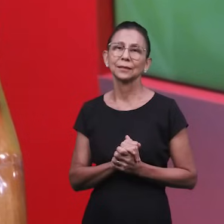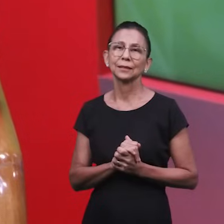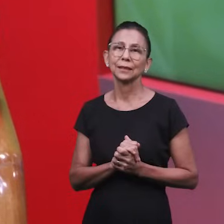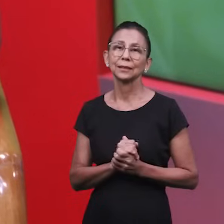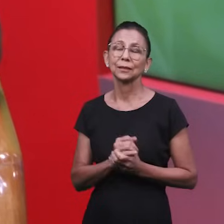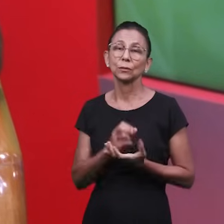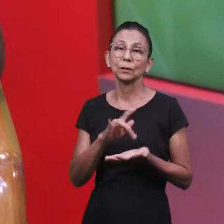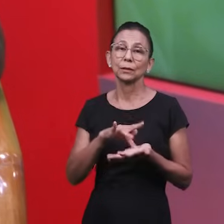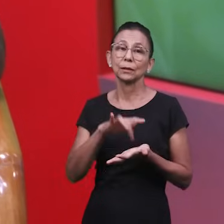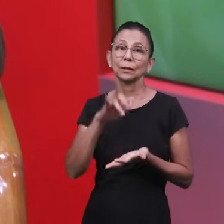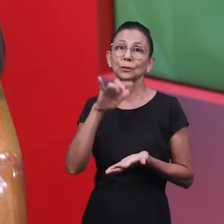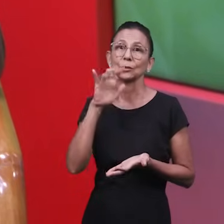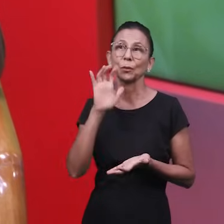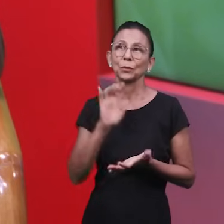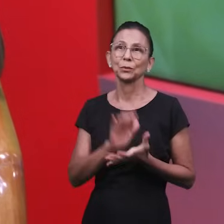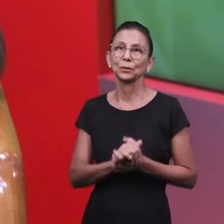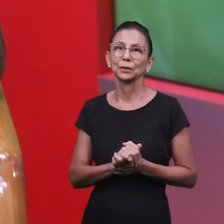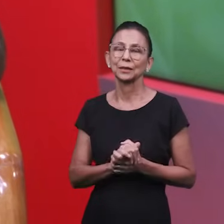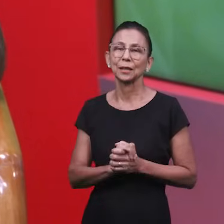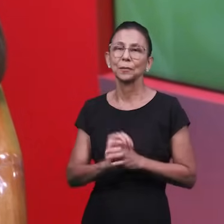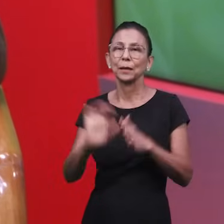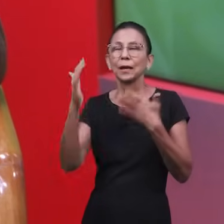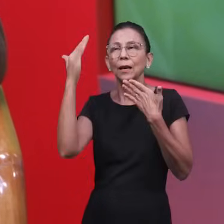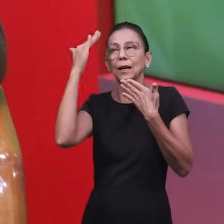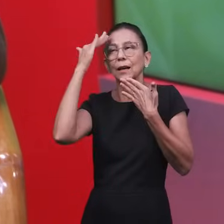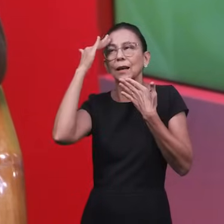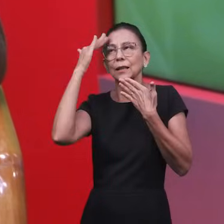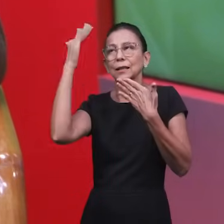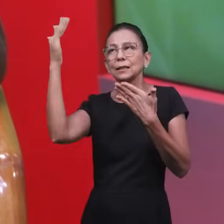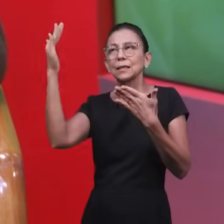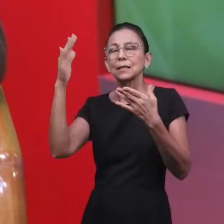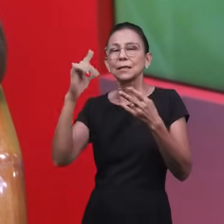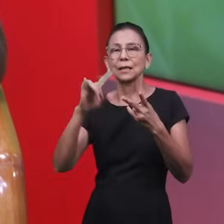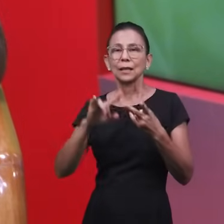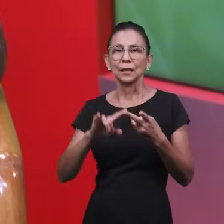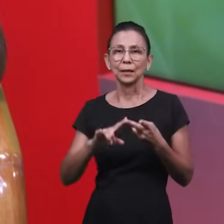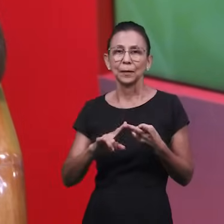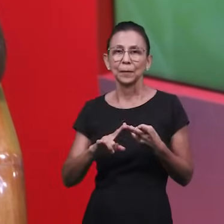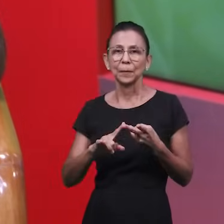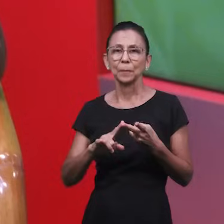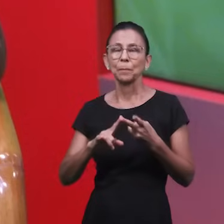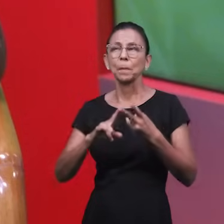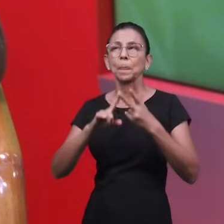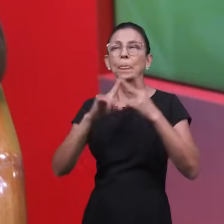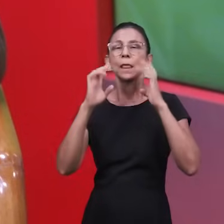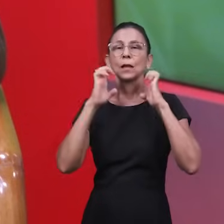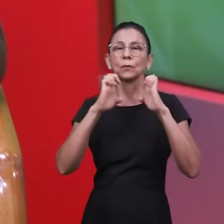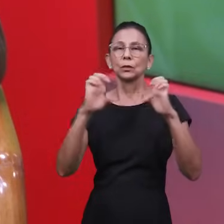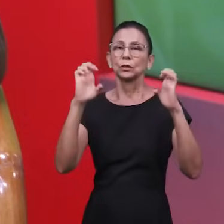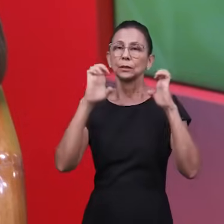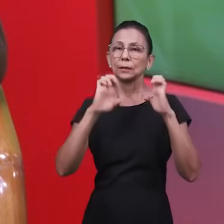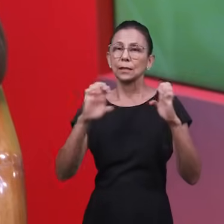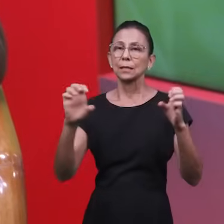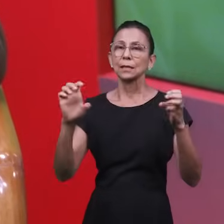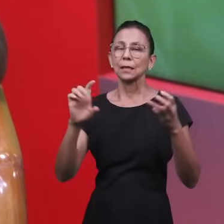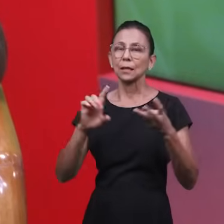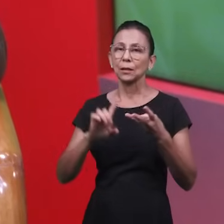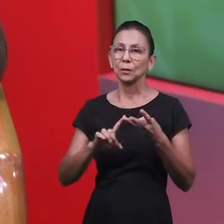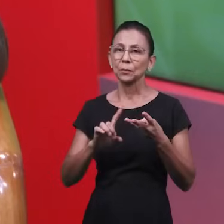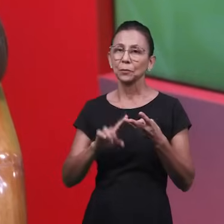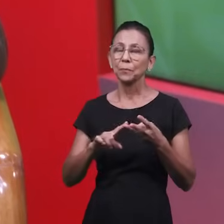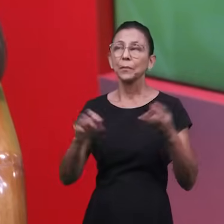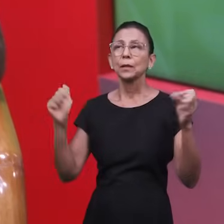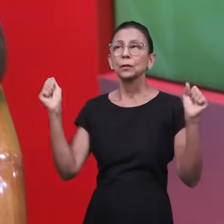apresentar ao amado. É o fruto da gratidão, é o fruto da evangelização, é o fruto